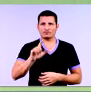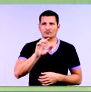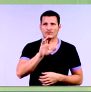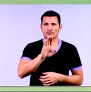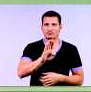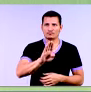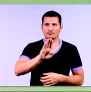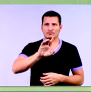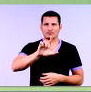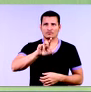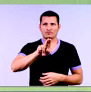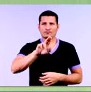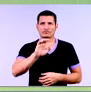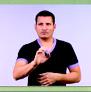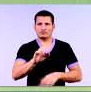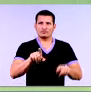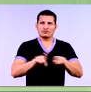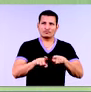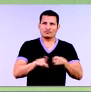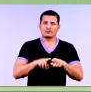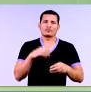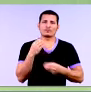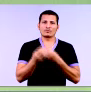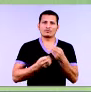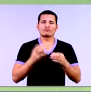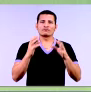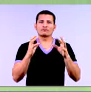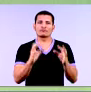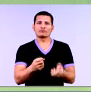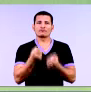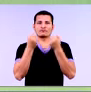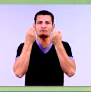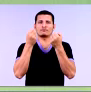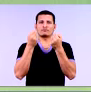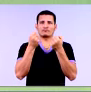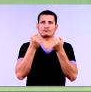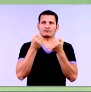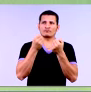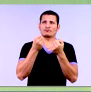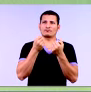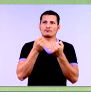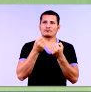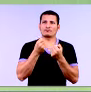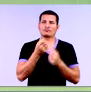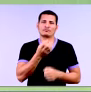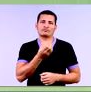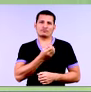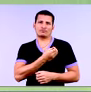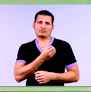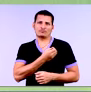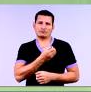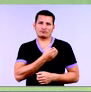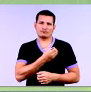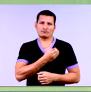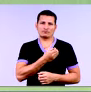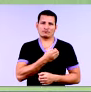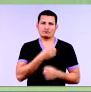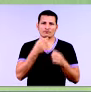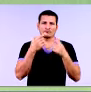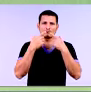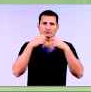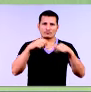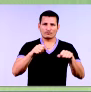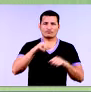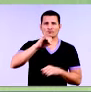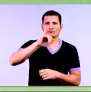como recuperar o valor de um input, utilizando a linguagem JavaScript. Vocês lembram que é